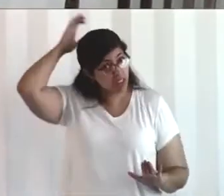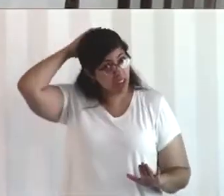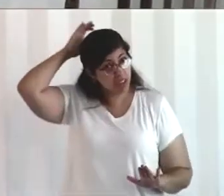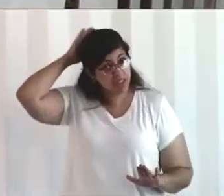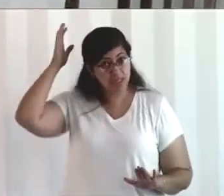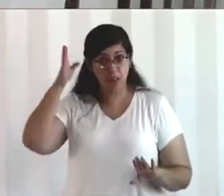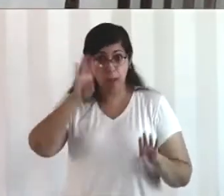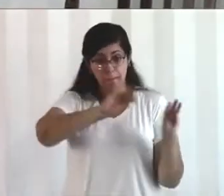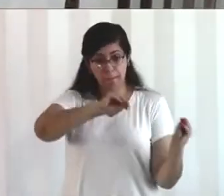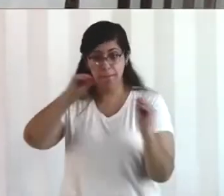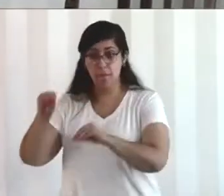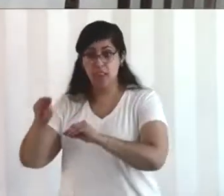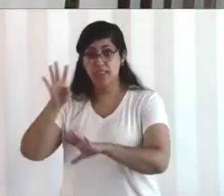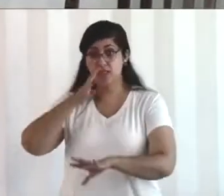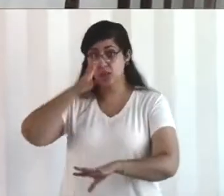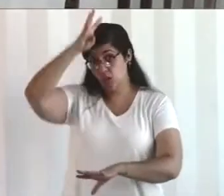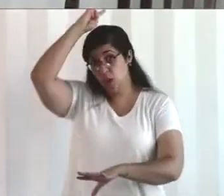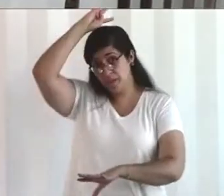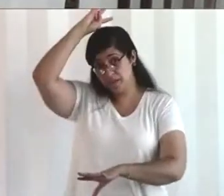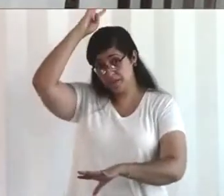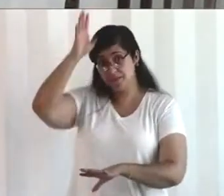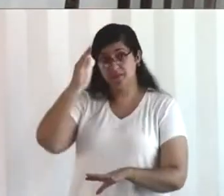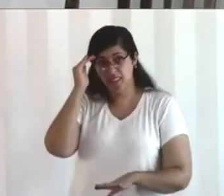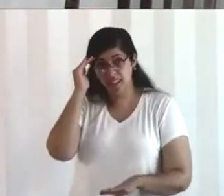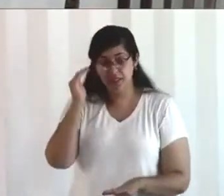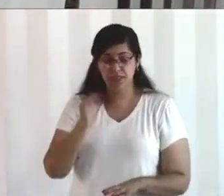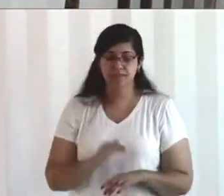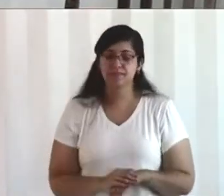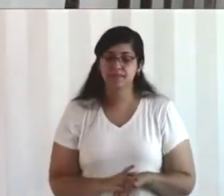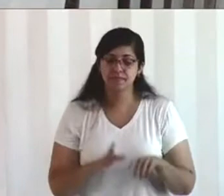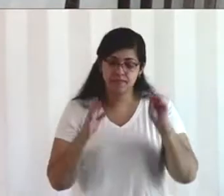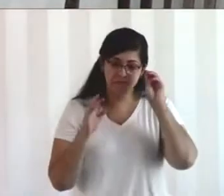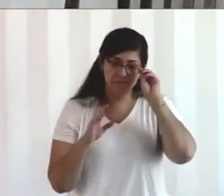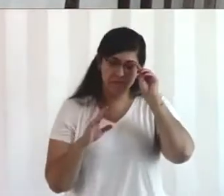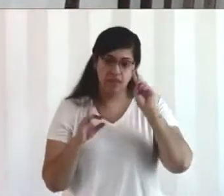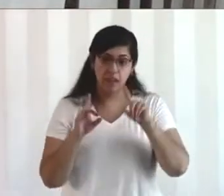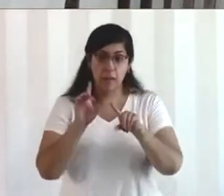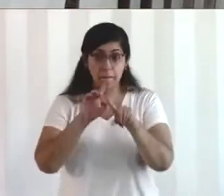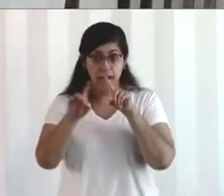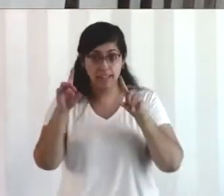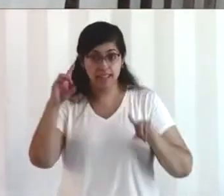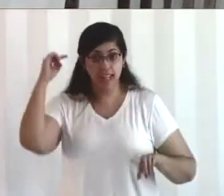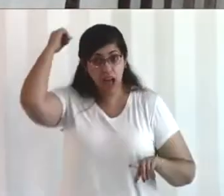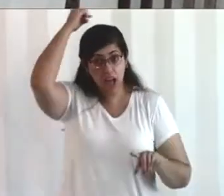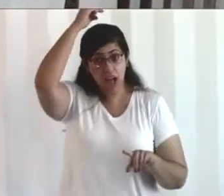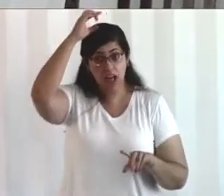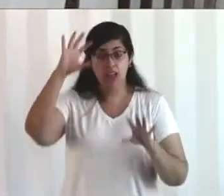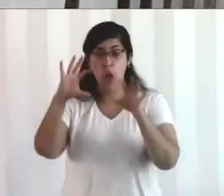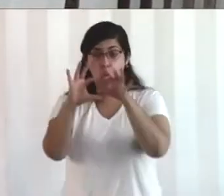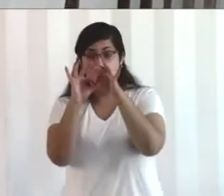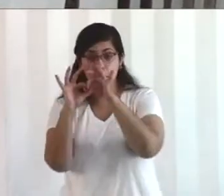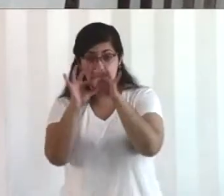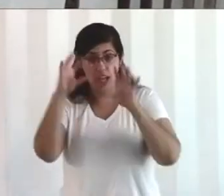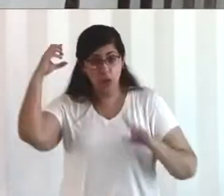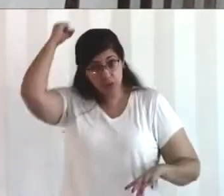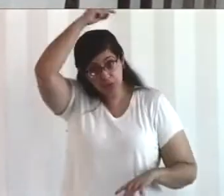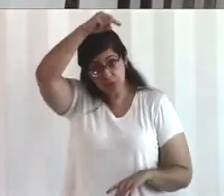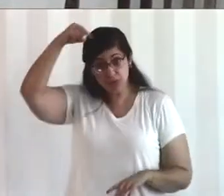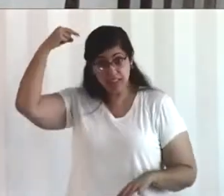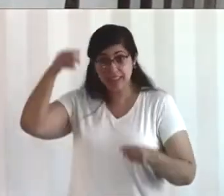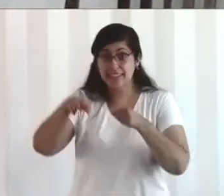de Roma. Paulo aproximou-se deles. A comunhão dos santos é base para a plantação de uma